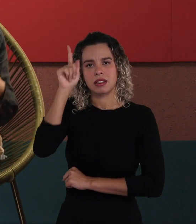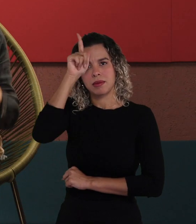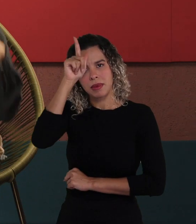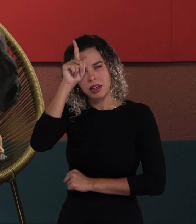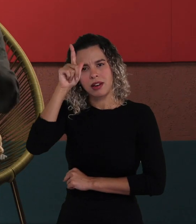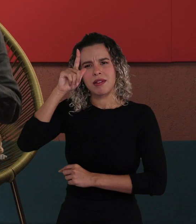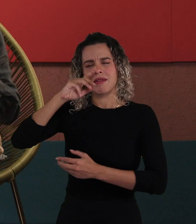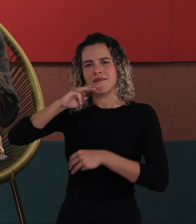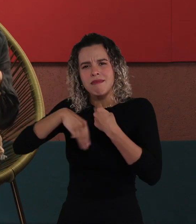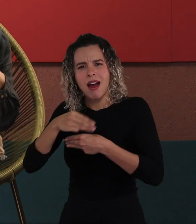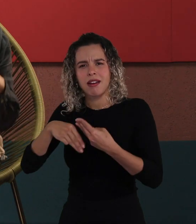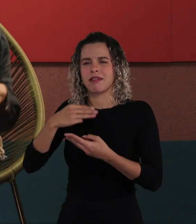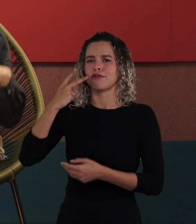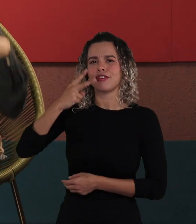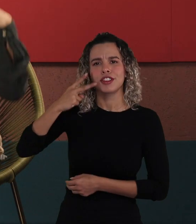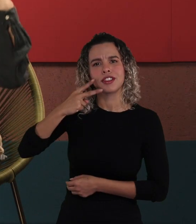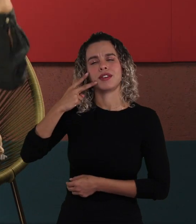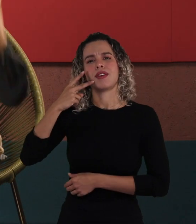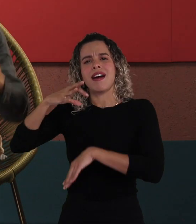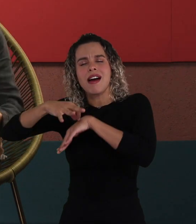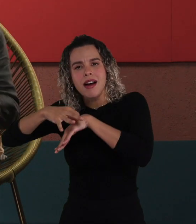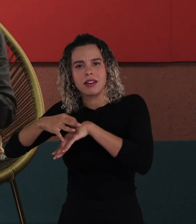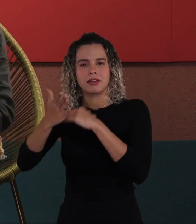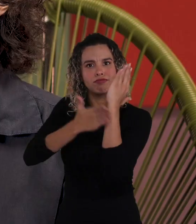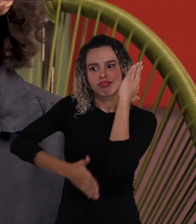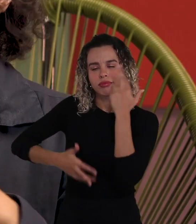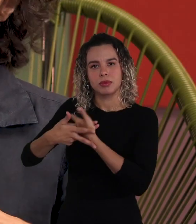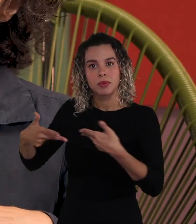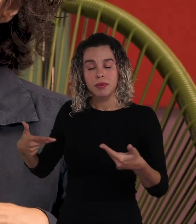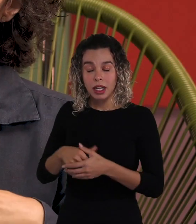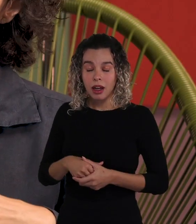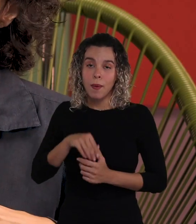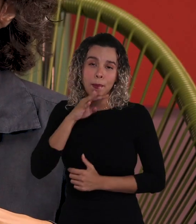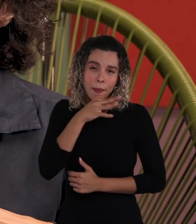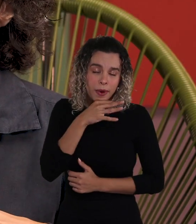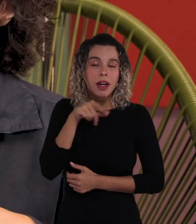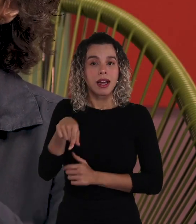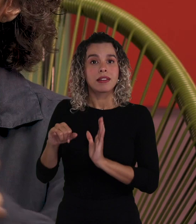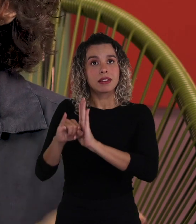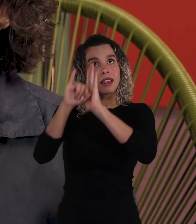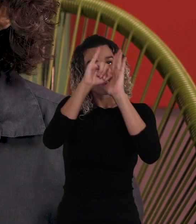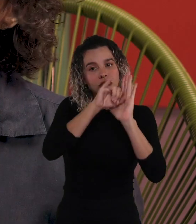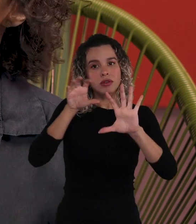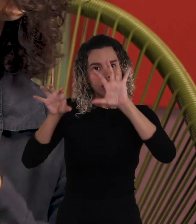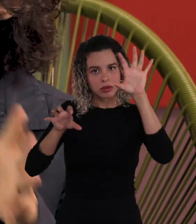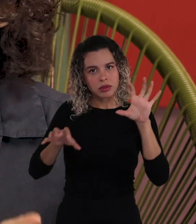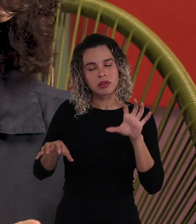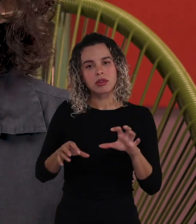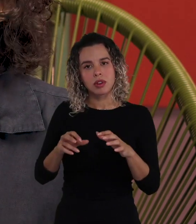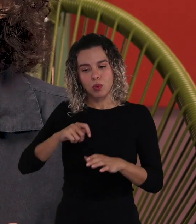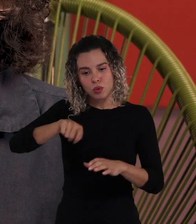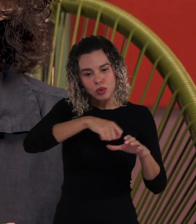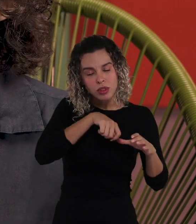italiana, alemã, de massas, de vinho, de carne vermelha. Claro que isso são, né, as identidades construídas em